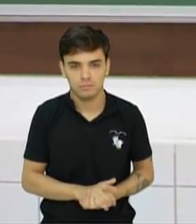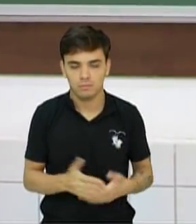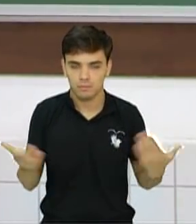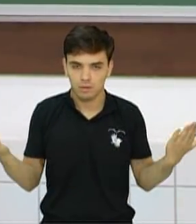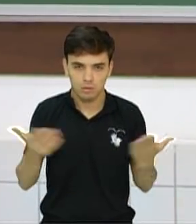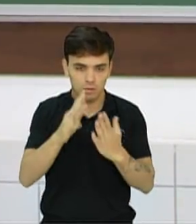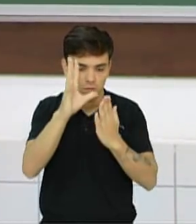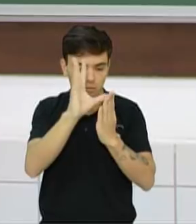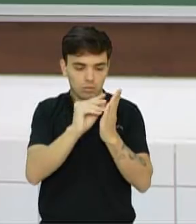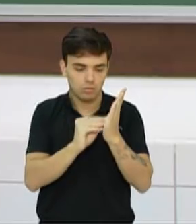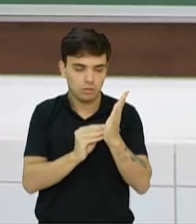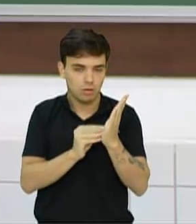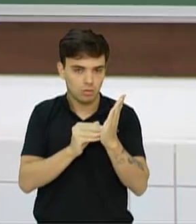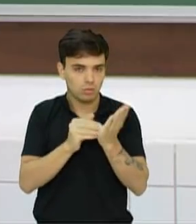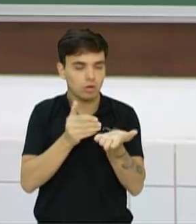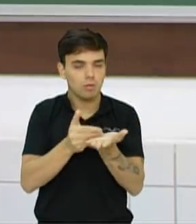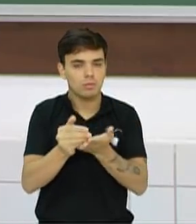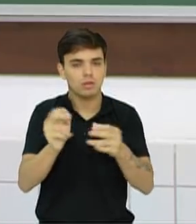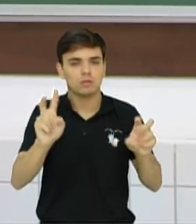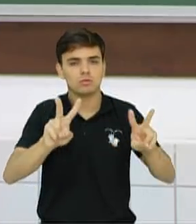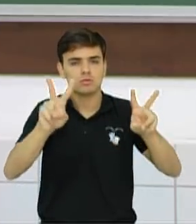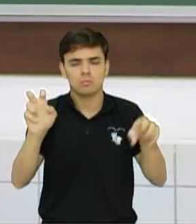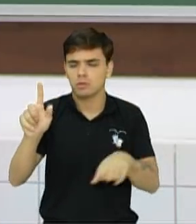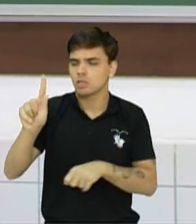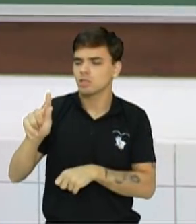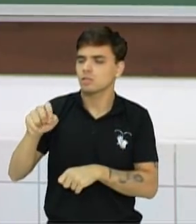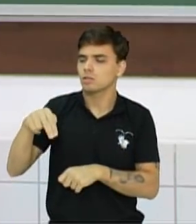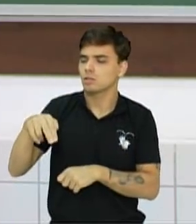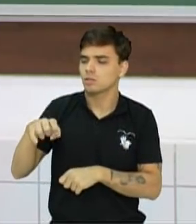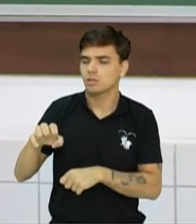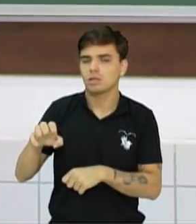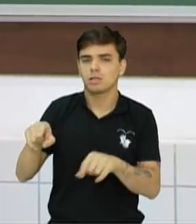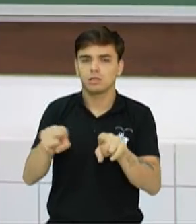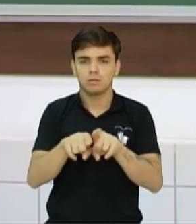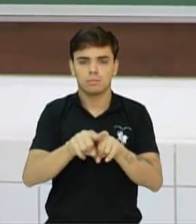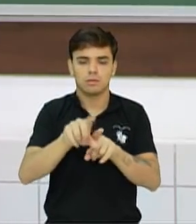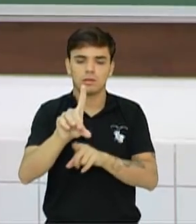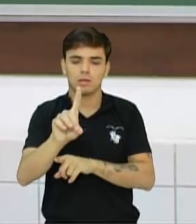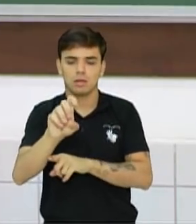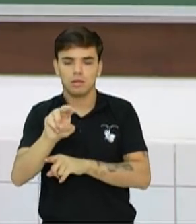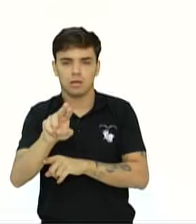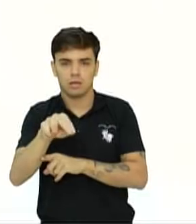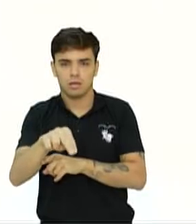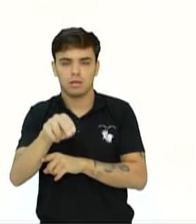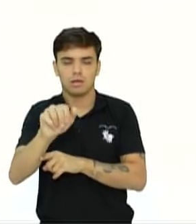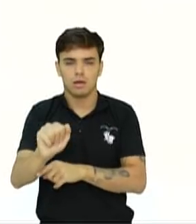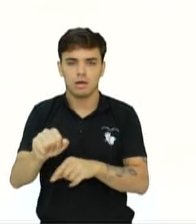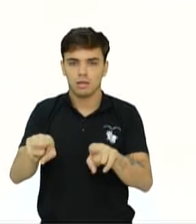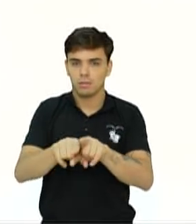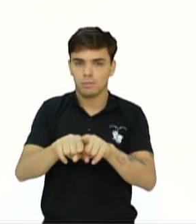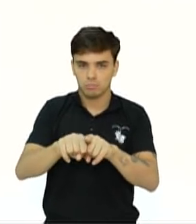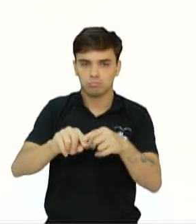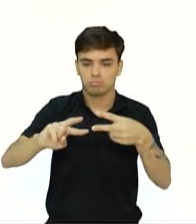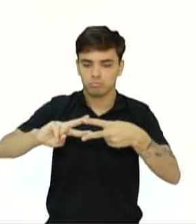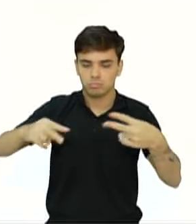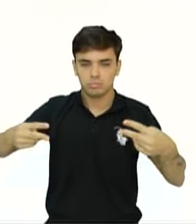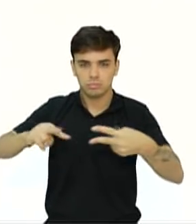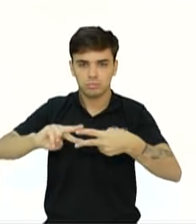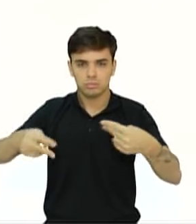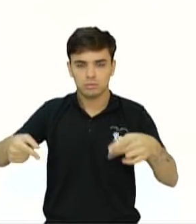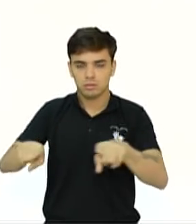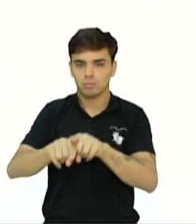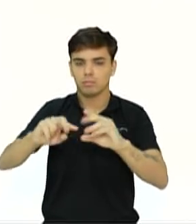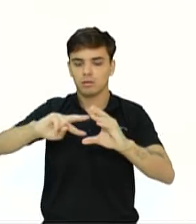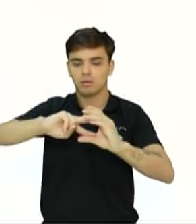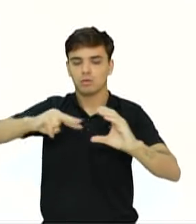falar sobre gene, vamos falar sobre DNA, sobre ácidos nucleicos, sobre cromossomos. Para isso, nós precisamos saber